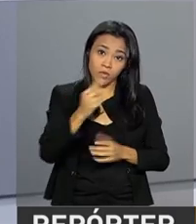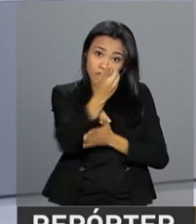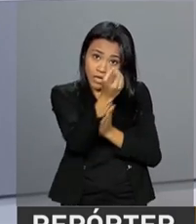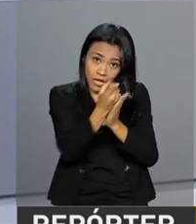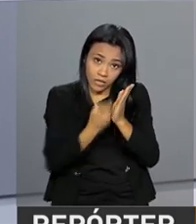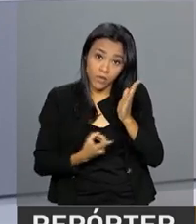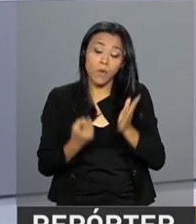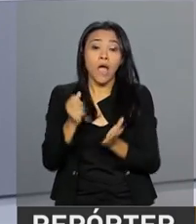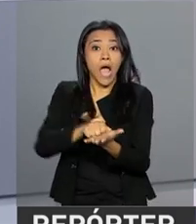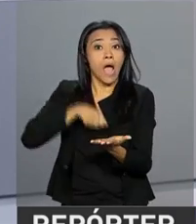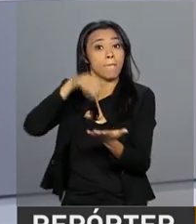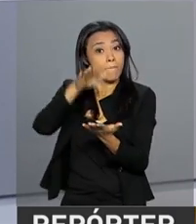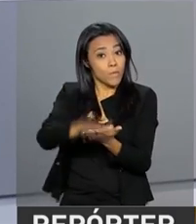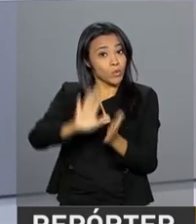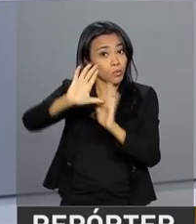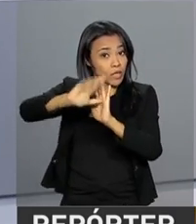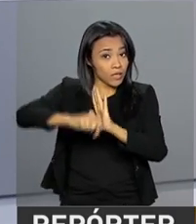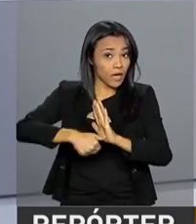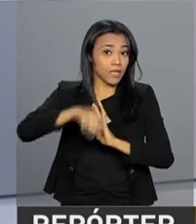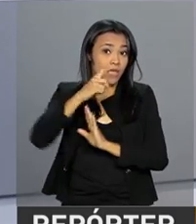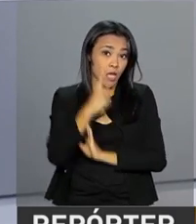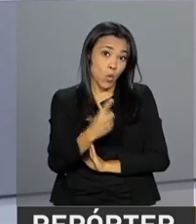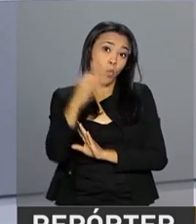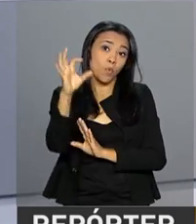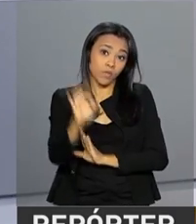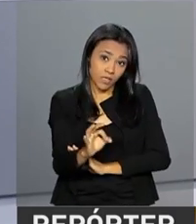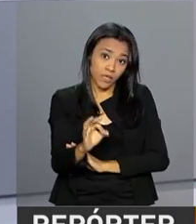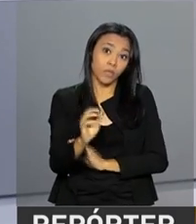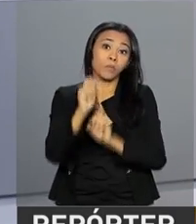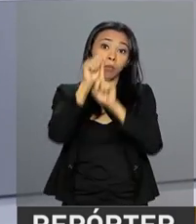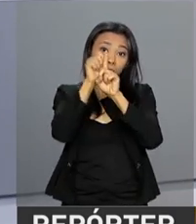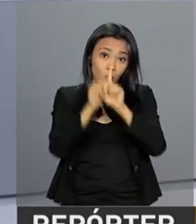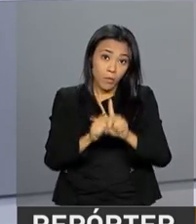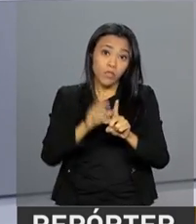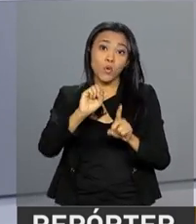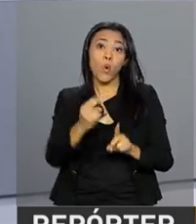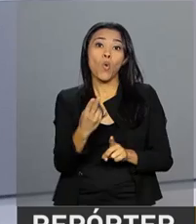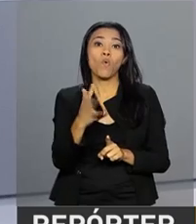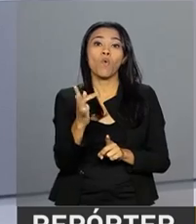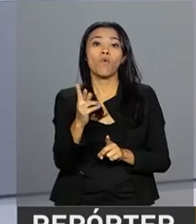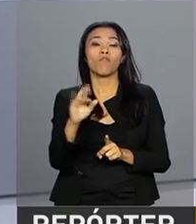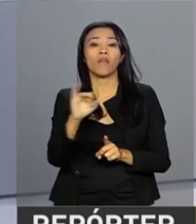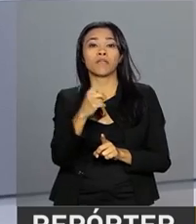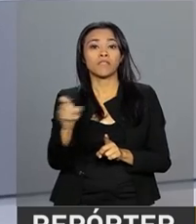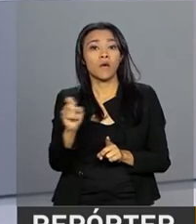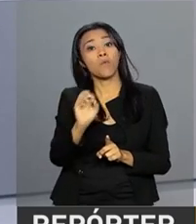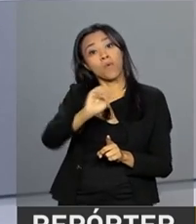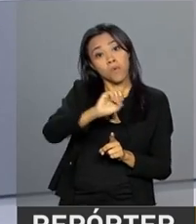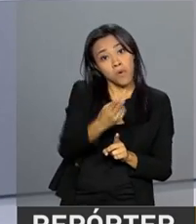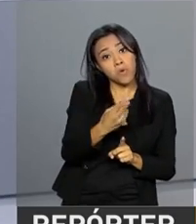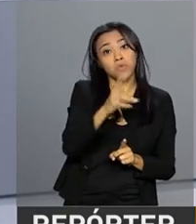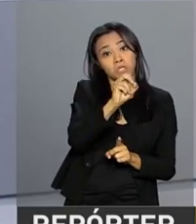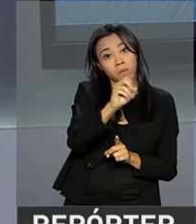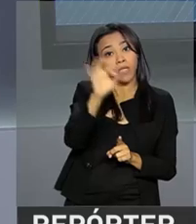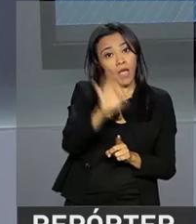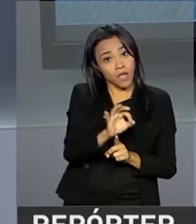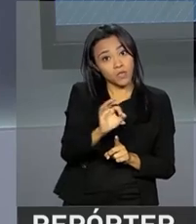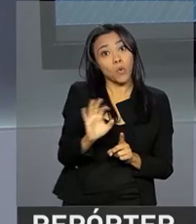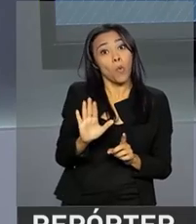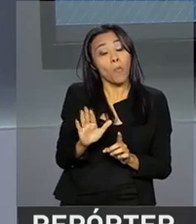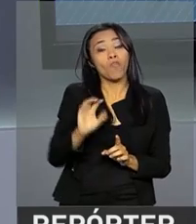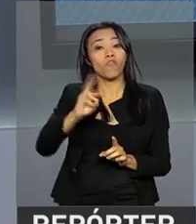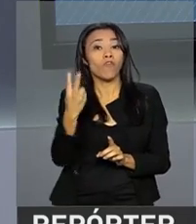por atraso é de 1% ao mês ou fração sobre o imposto devido ou 50 reais prevalecendo o maior valor